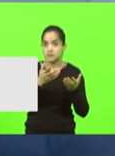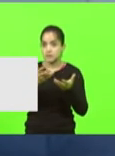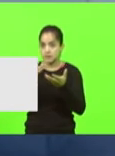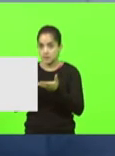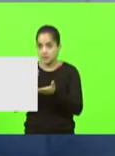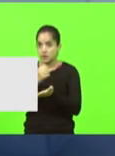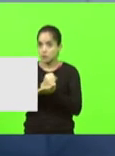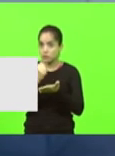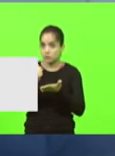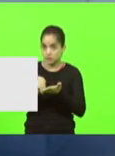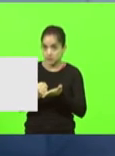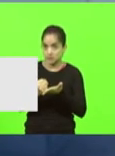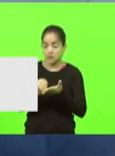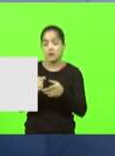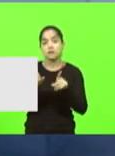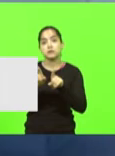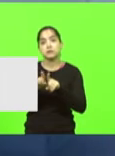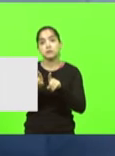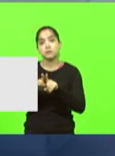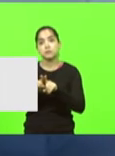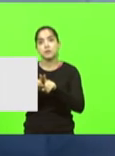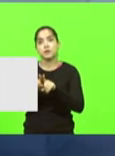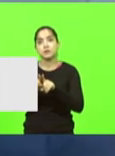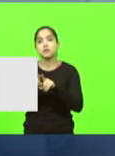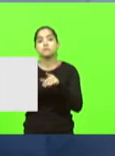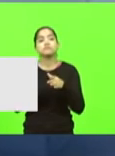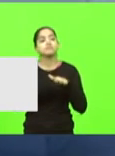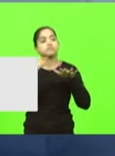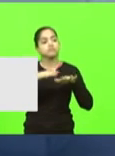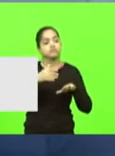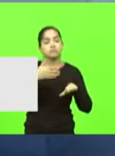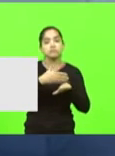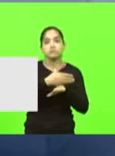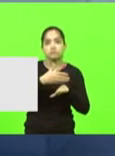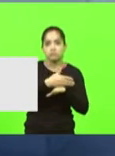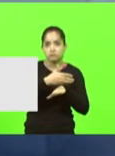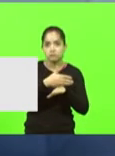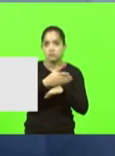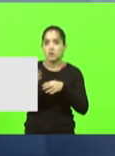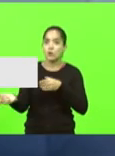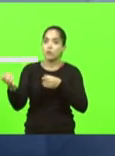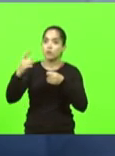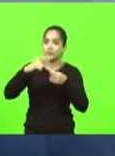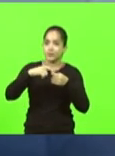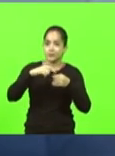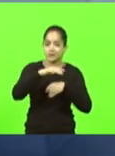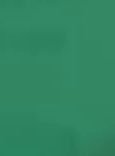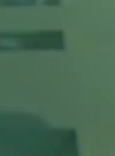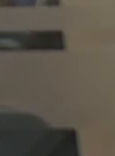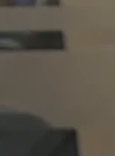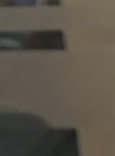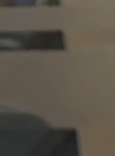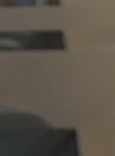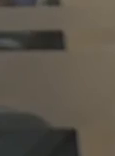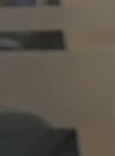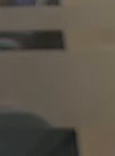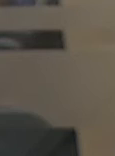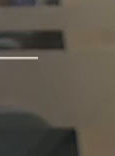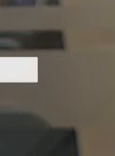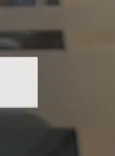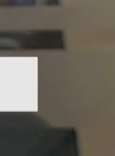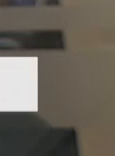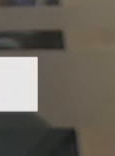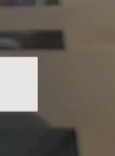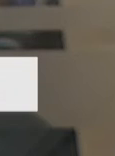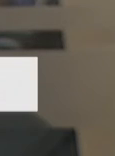deficiência e aquelas pessoas que buscam a sua inserção ou até mesmo a sua reinserção no mercado de trabalho. A Comissão de